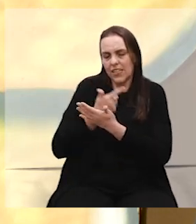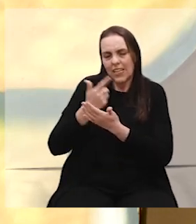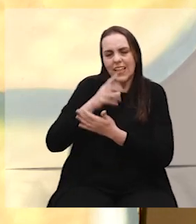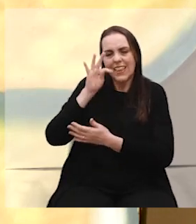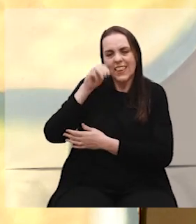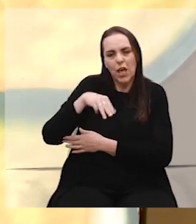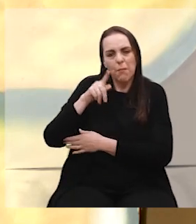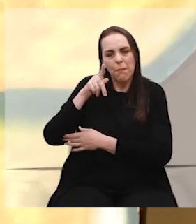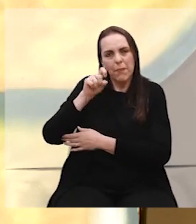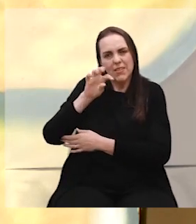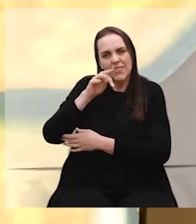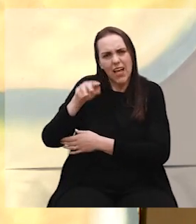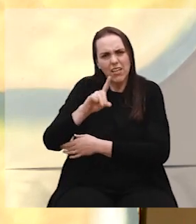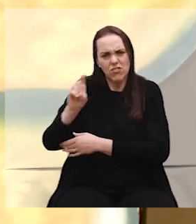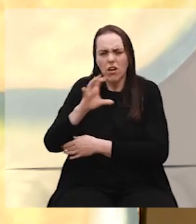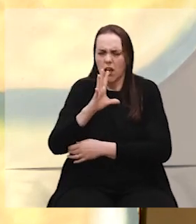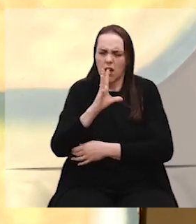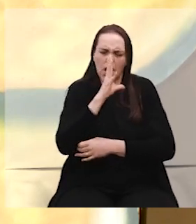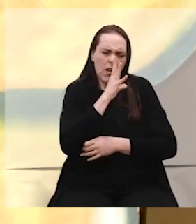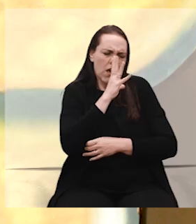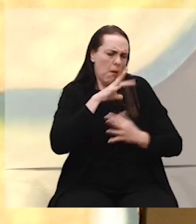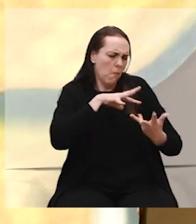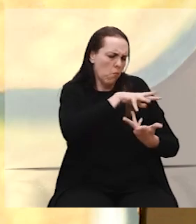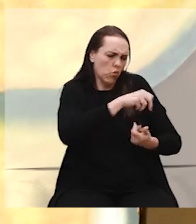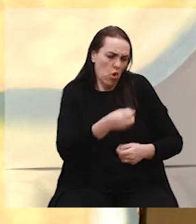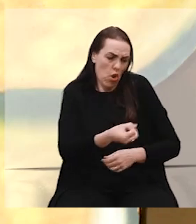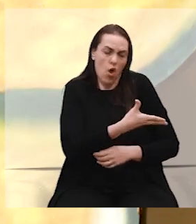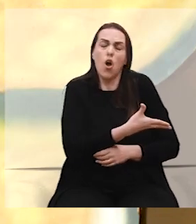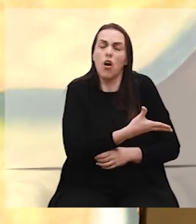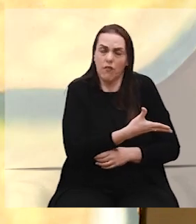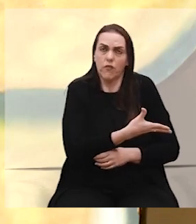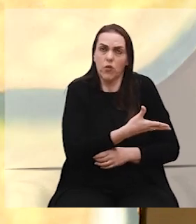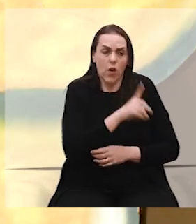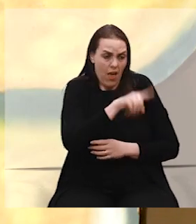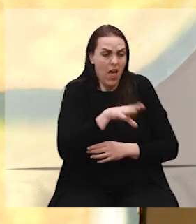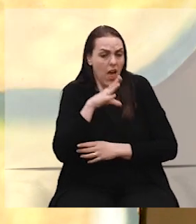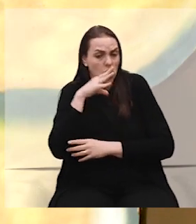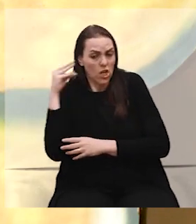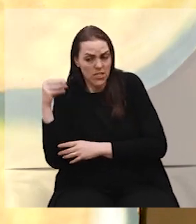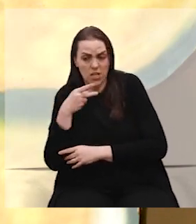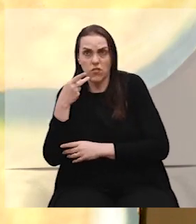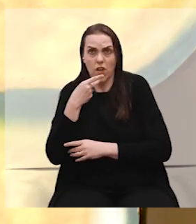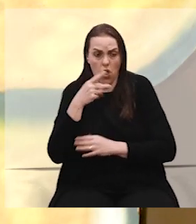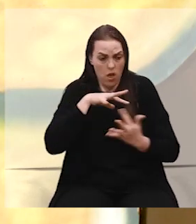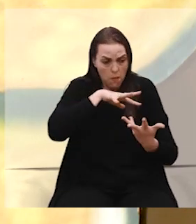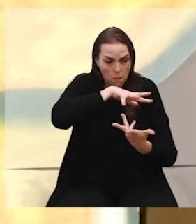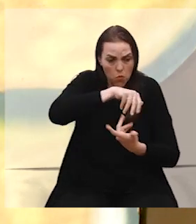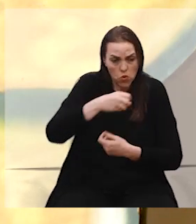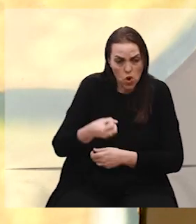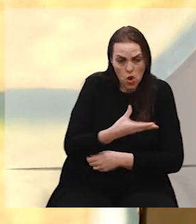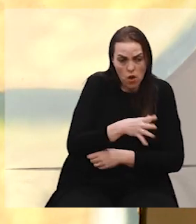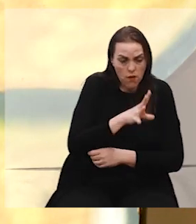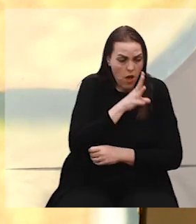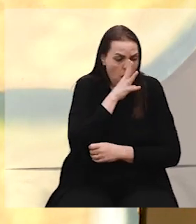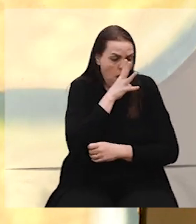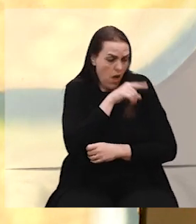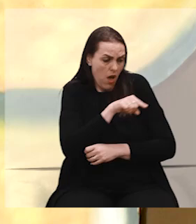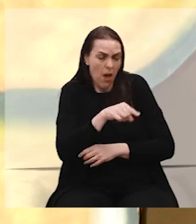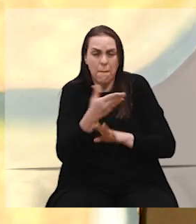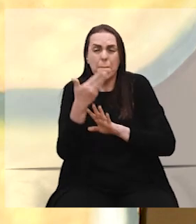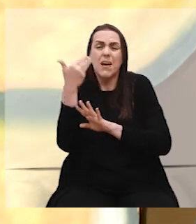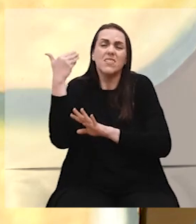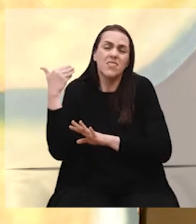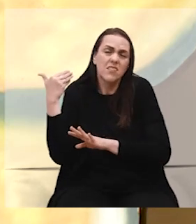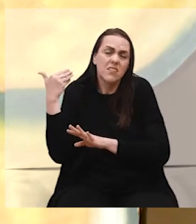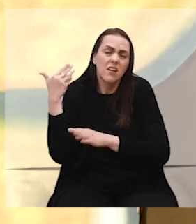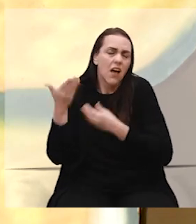Tempestade, admirável mundo novo. E quem disse admirável mundo novo foi uma adolescente, ali naquela época. Né?